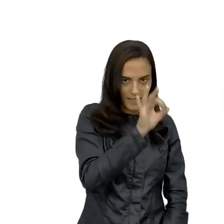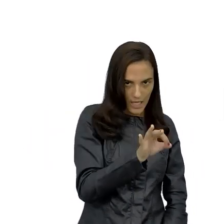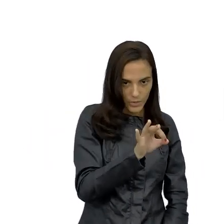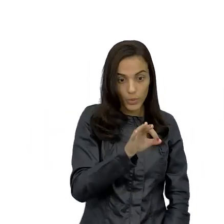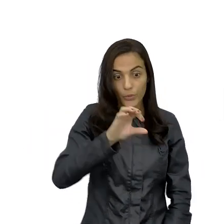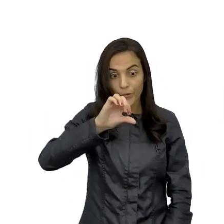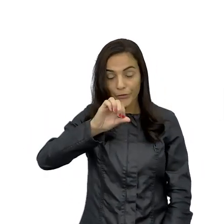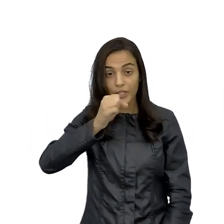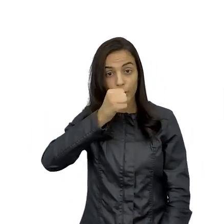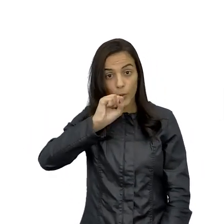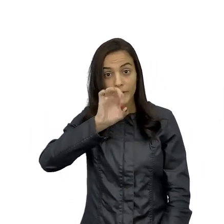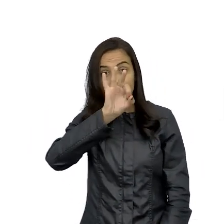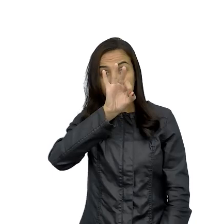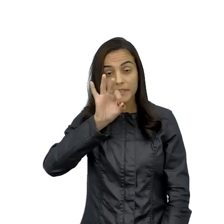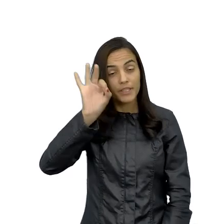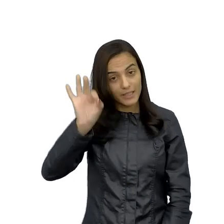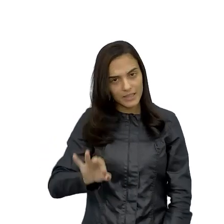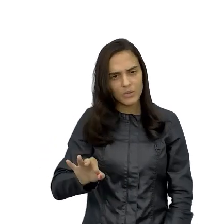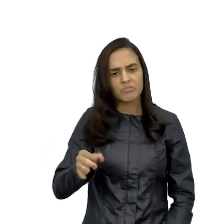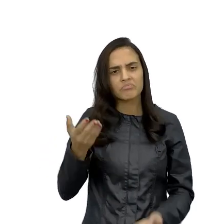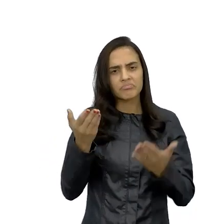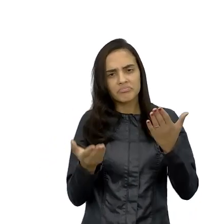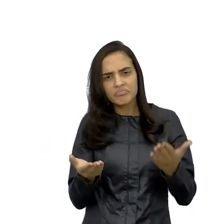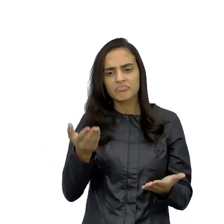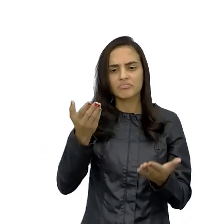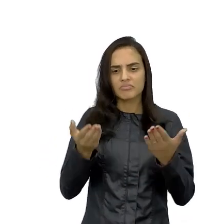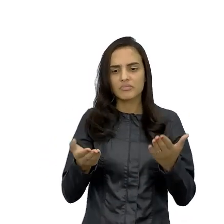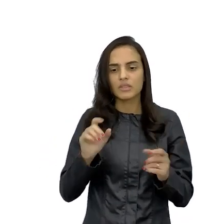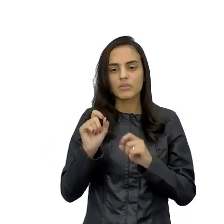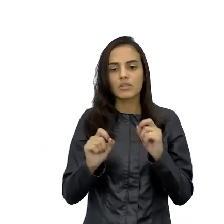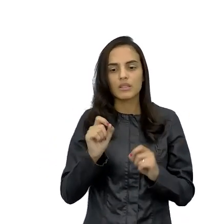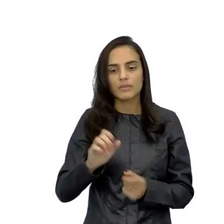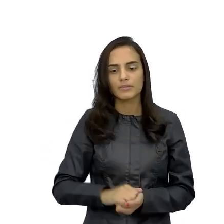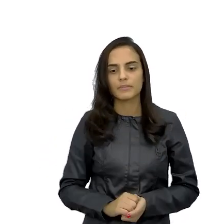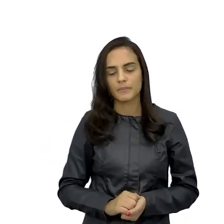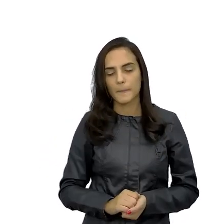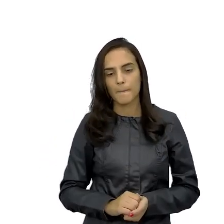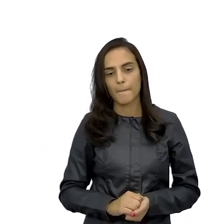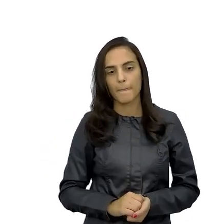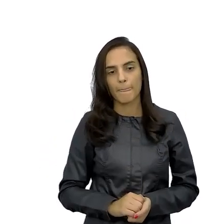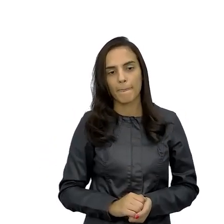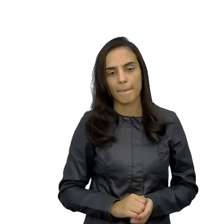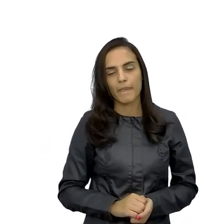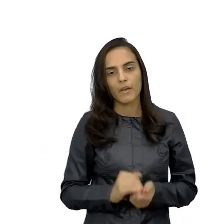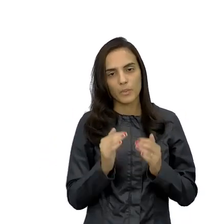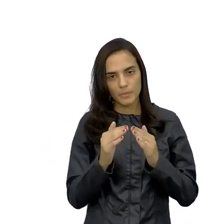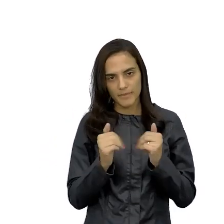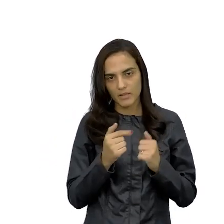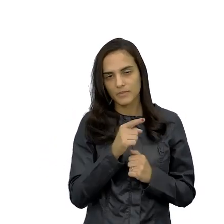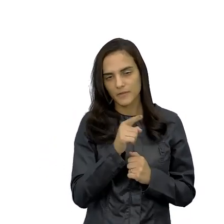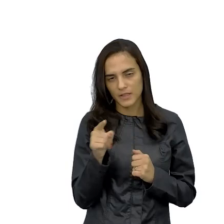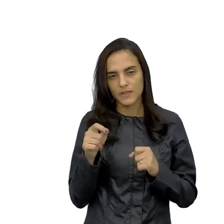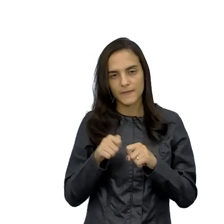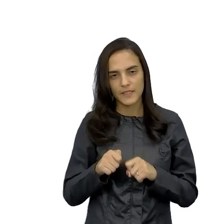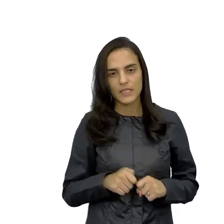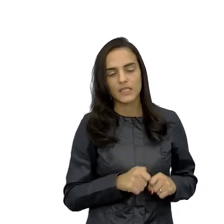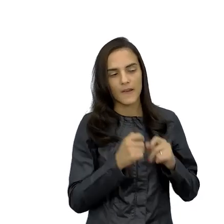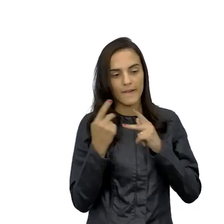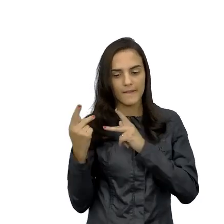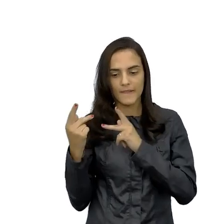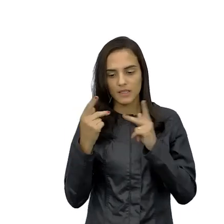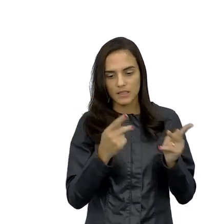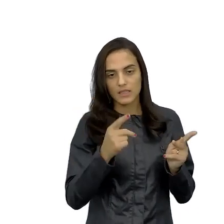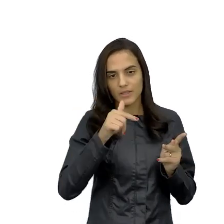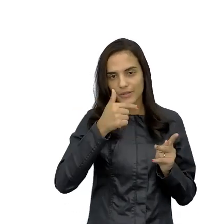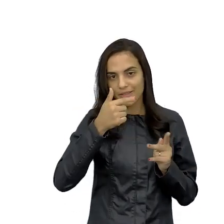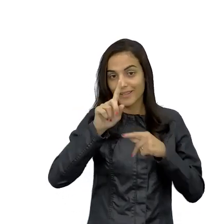e 98% de acerto? Tem uma questão aqui que eu peço para vocês fazerem a visita depois lá